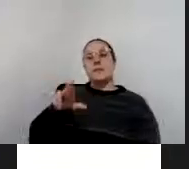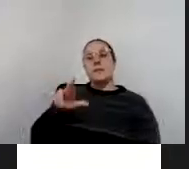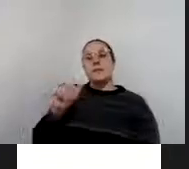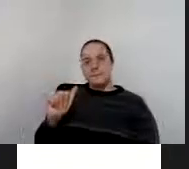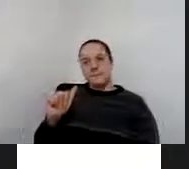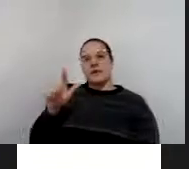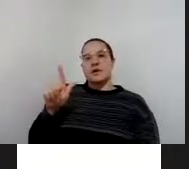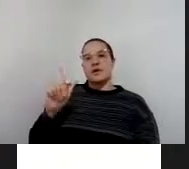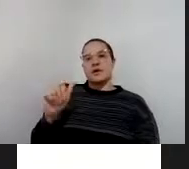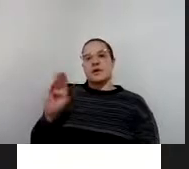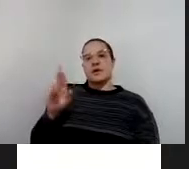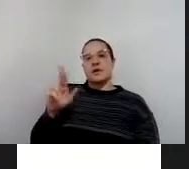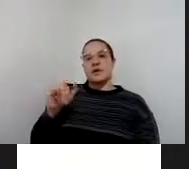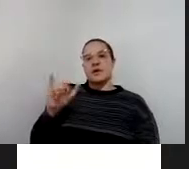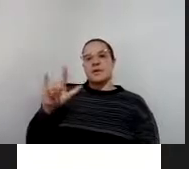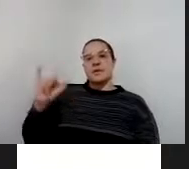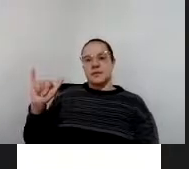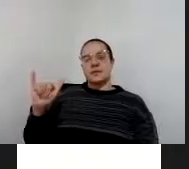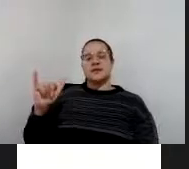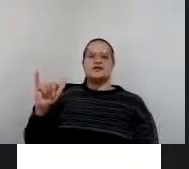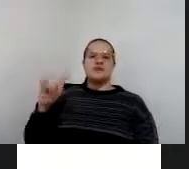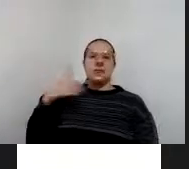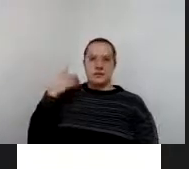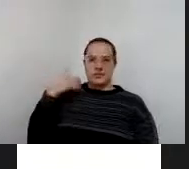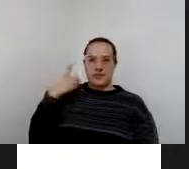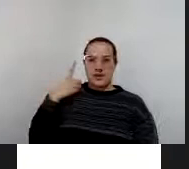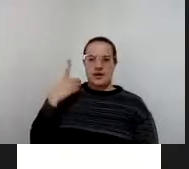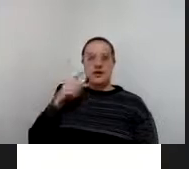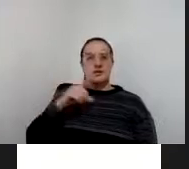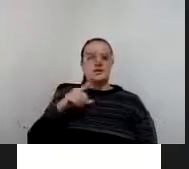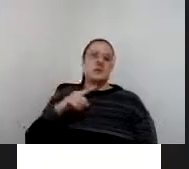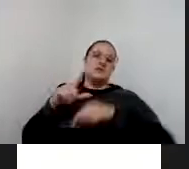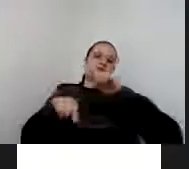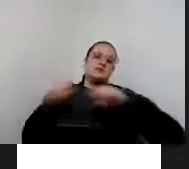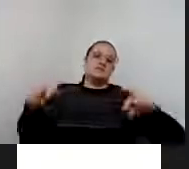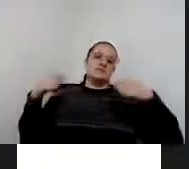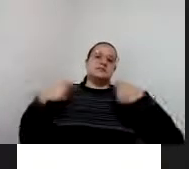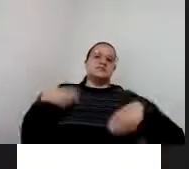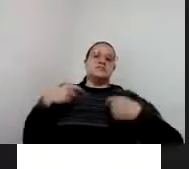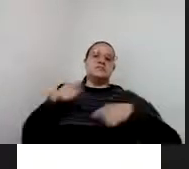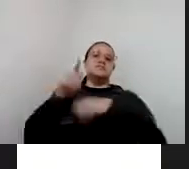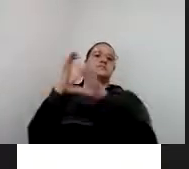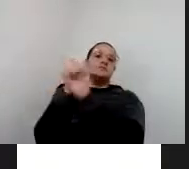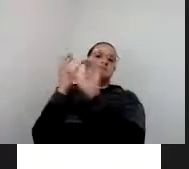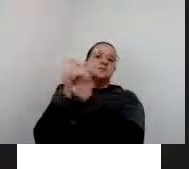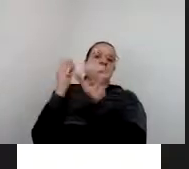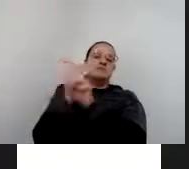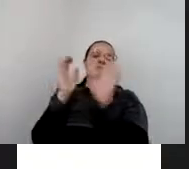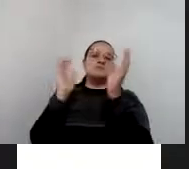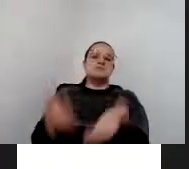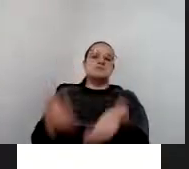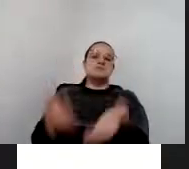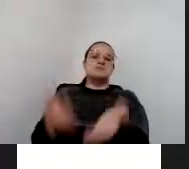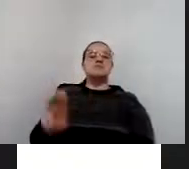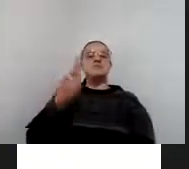isso, que tenha esses elementos. Essa pontuação foi usada na lei da talidomida, não é uma